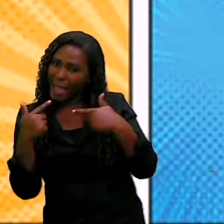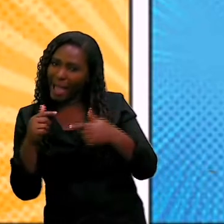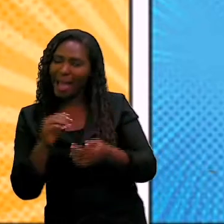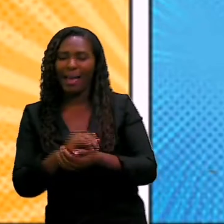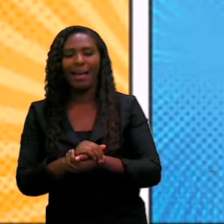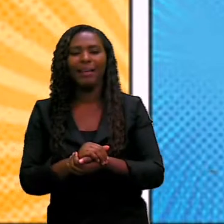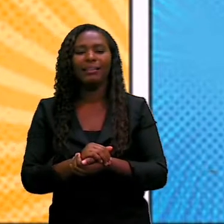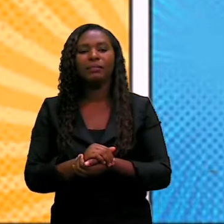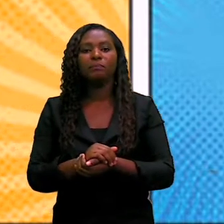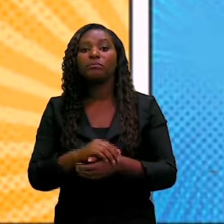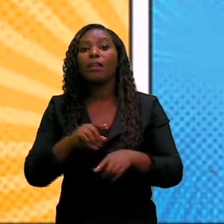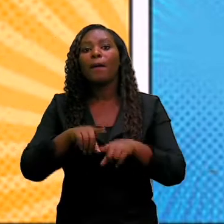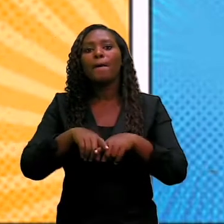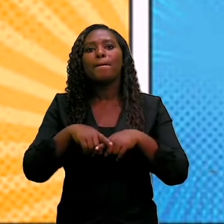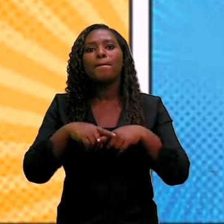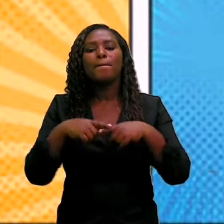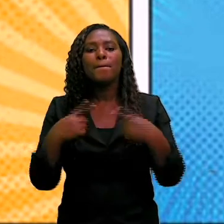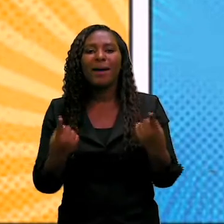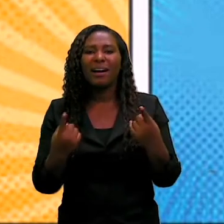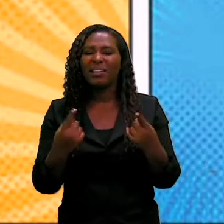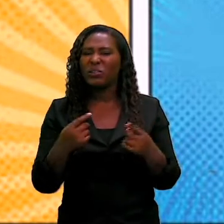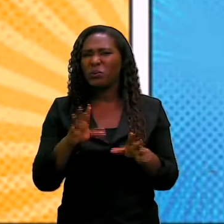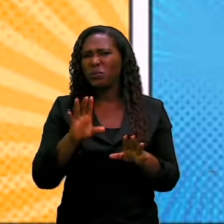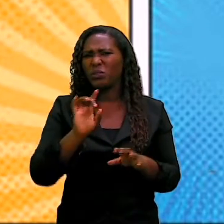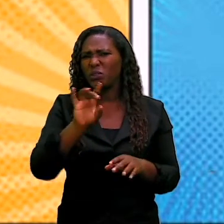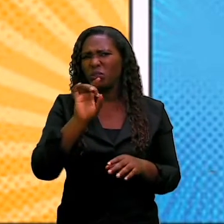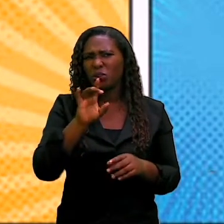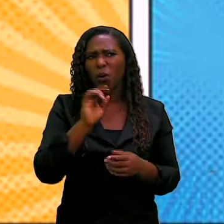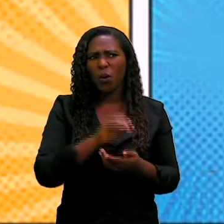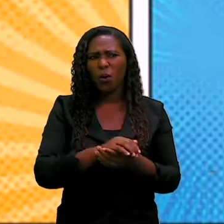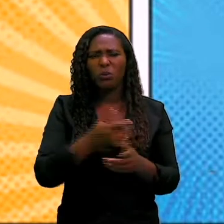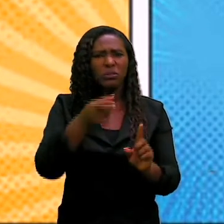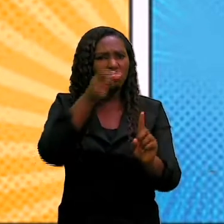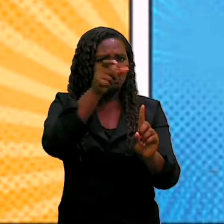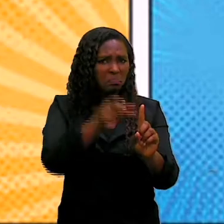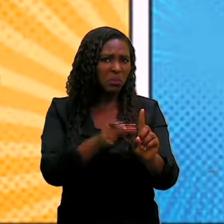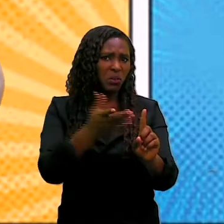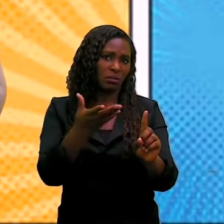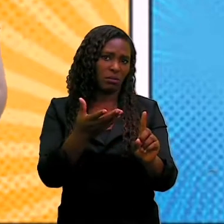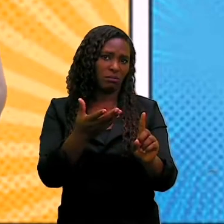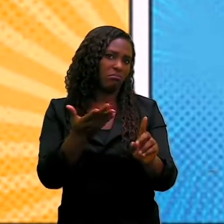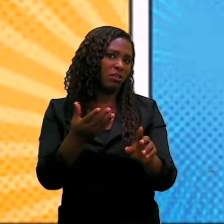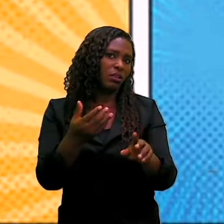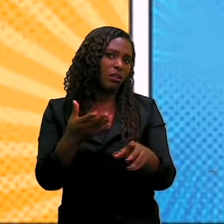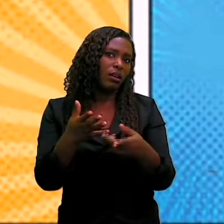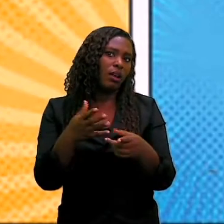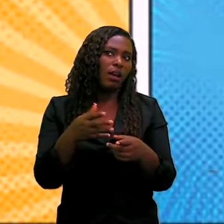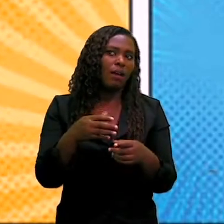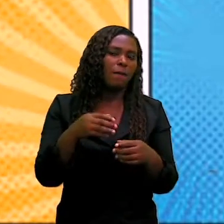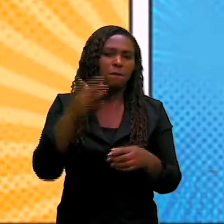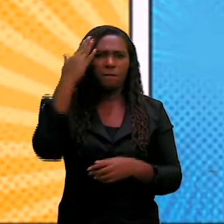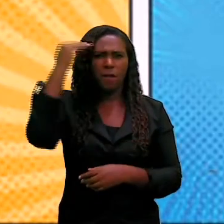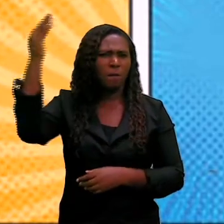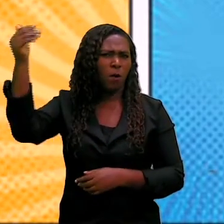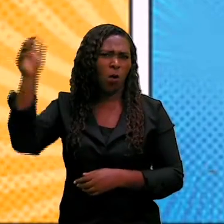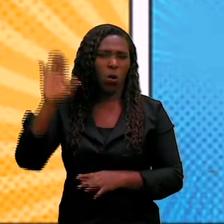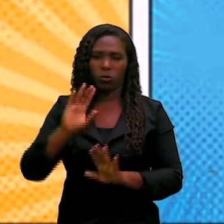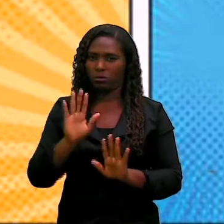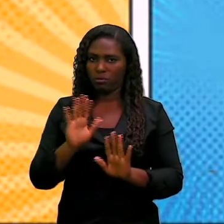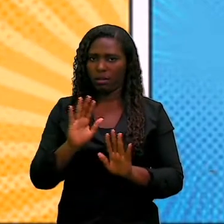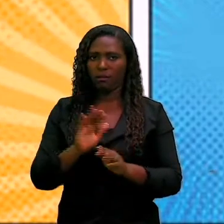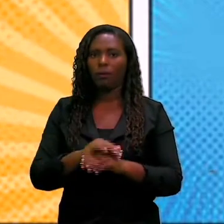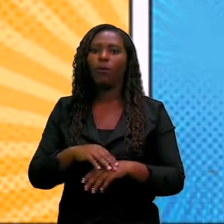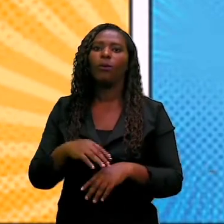personalidades não, tá, pessoal? Eles costumam criar personagens comuns também. Isso. Agora,